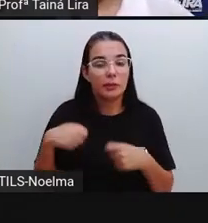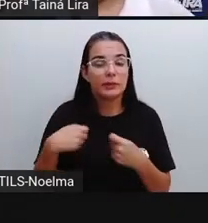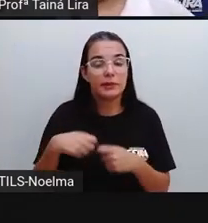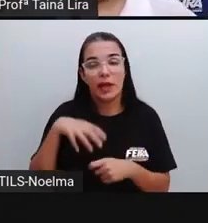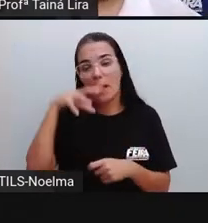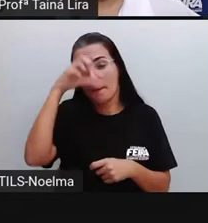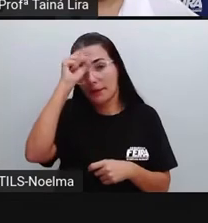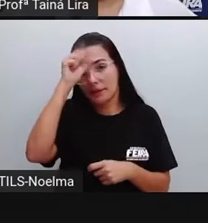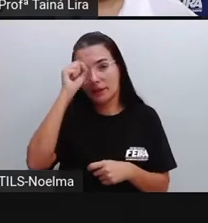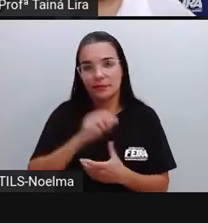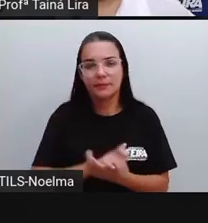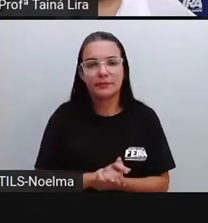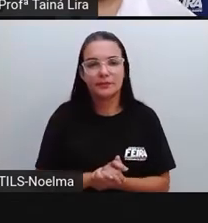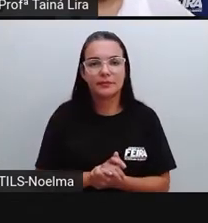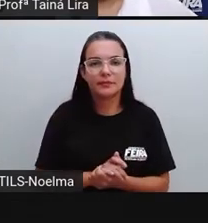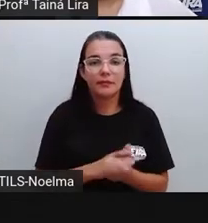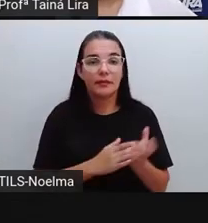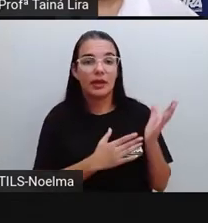tá?